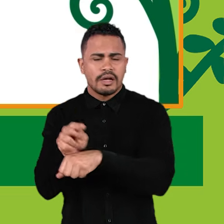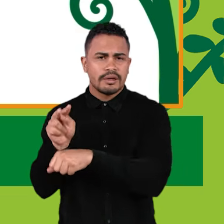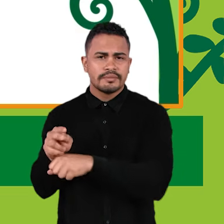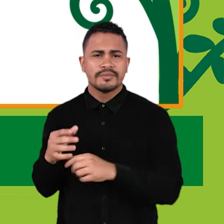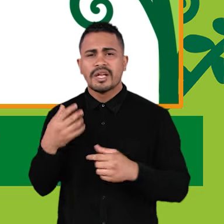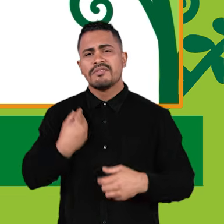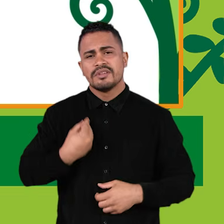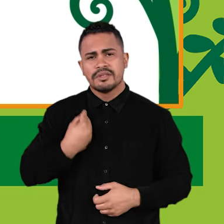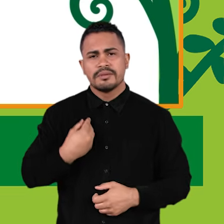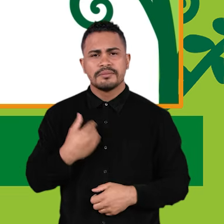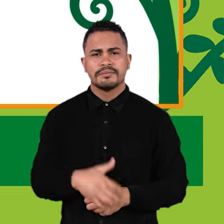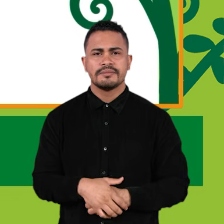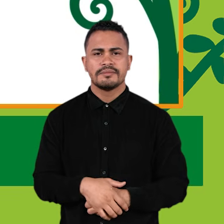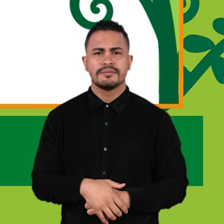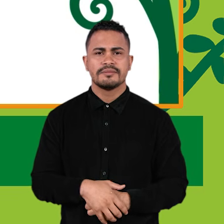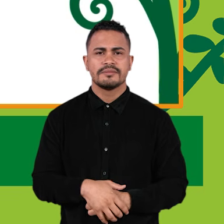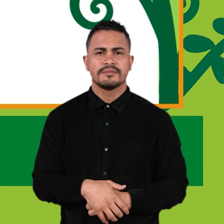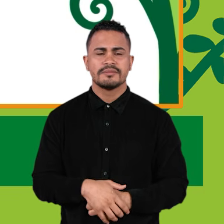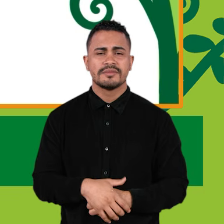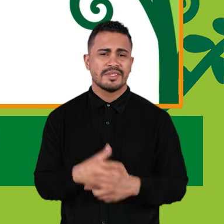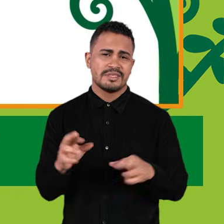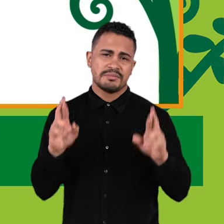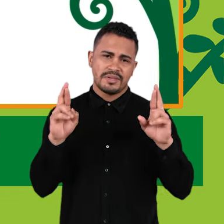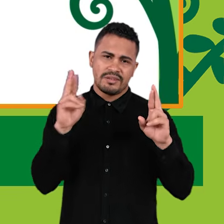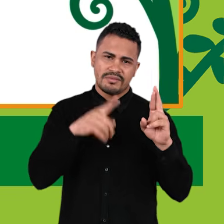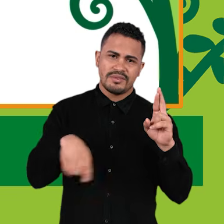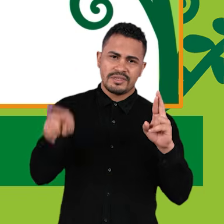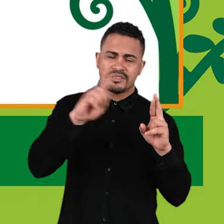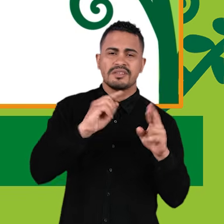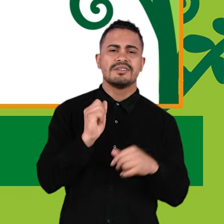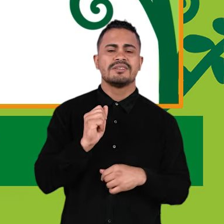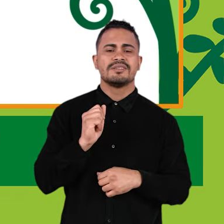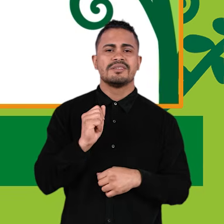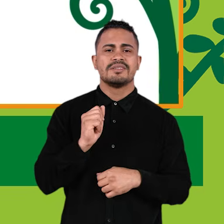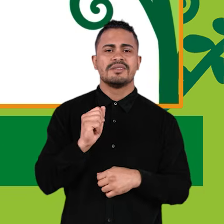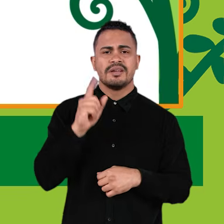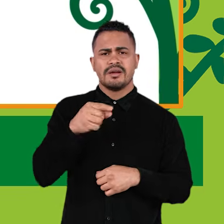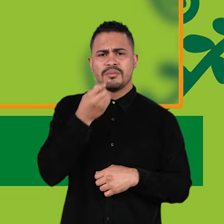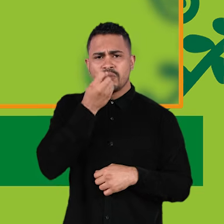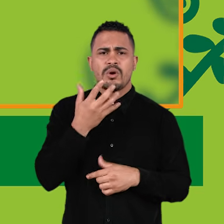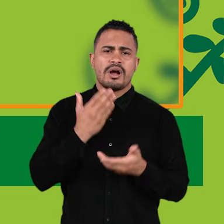de cuidar da vida. Espero que todos vocês tenham tido